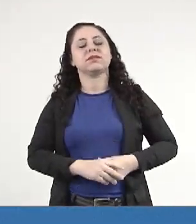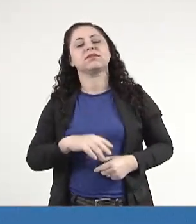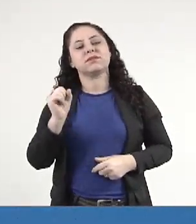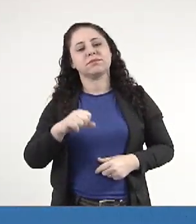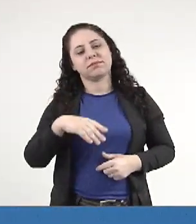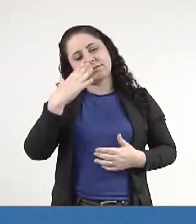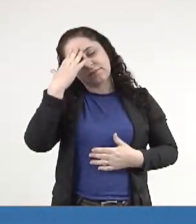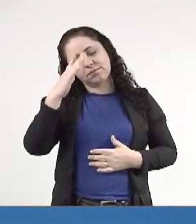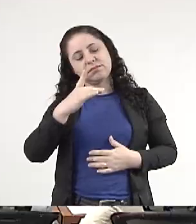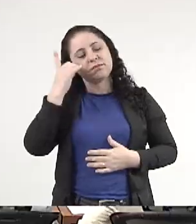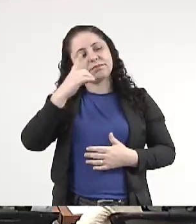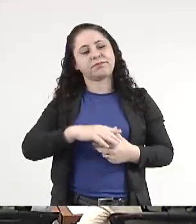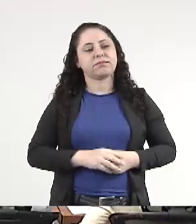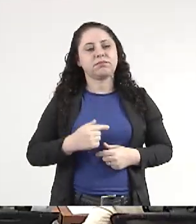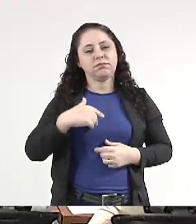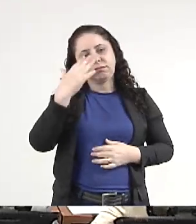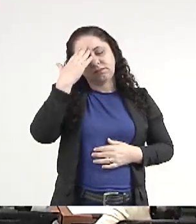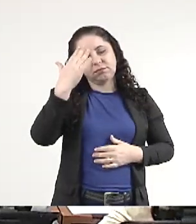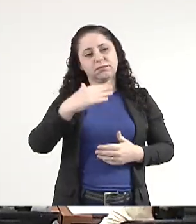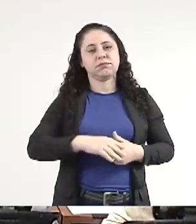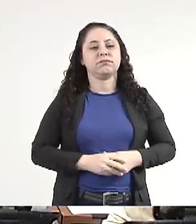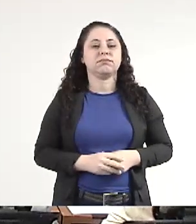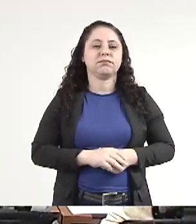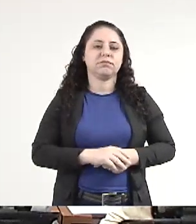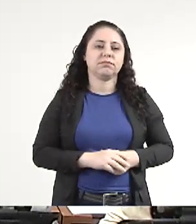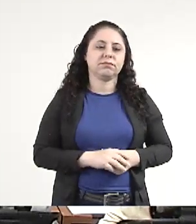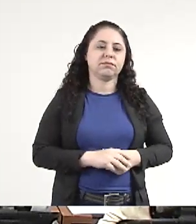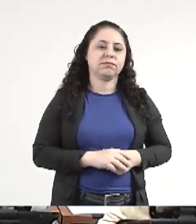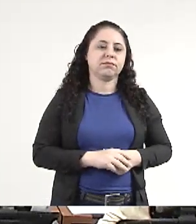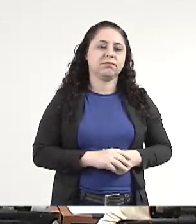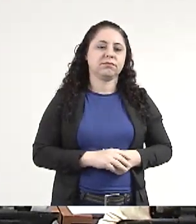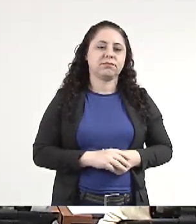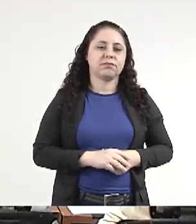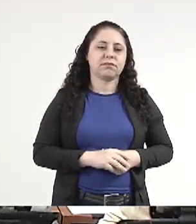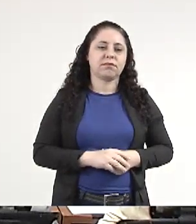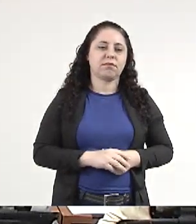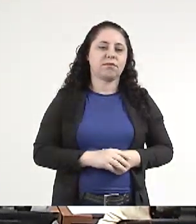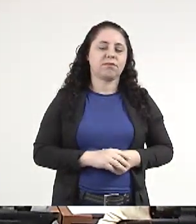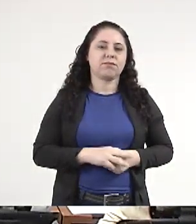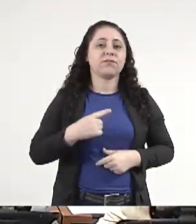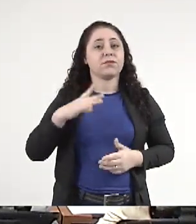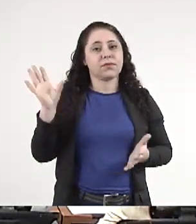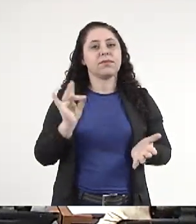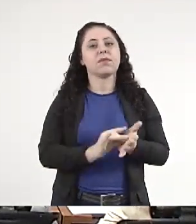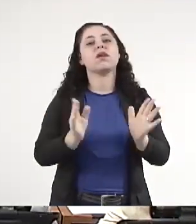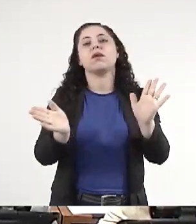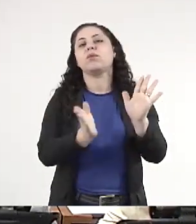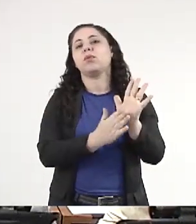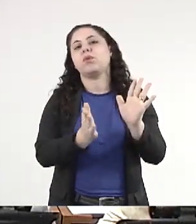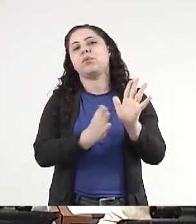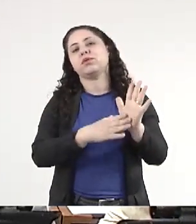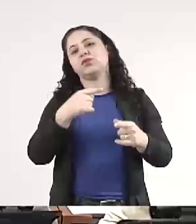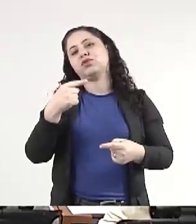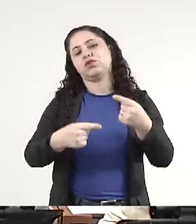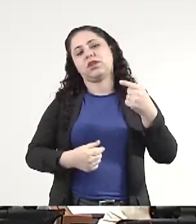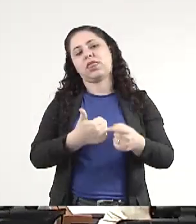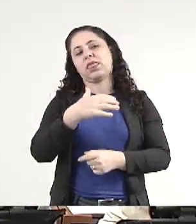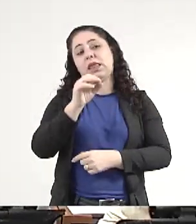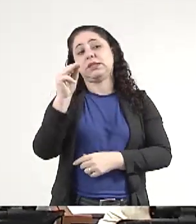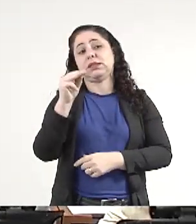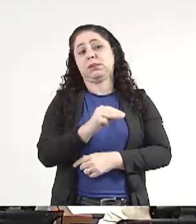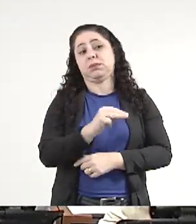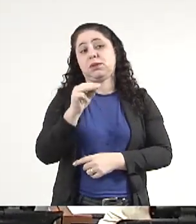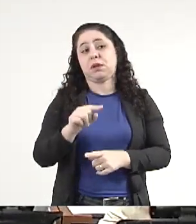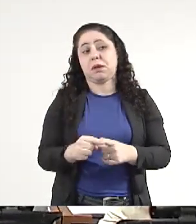Obrigado, deputado. Eu que agradeço, Coronel Davi. Eu, na verdade, me propus a fazer um discurso de 10